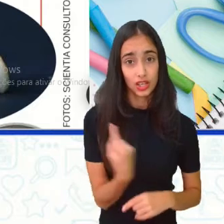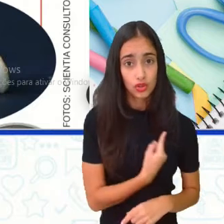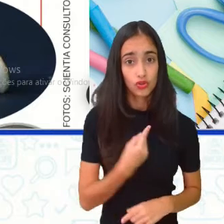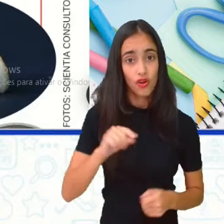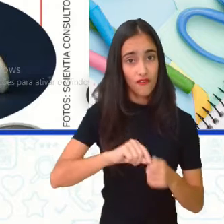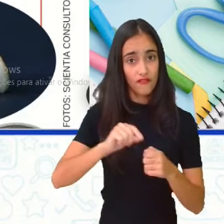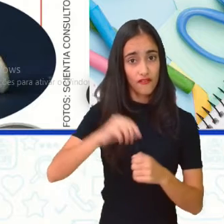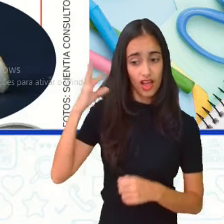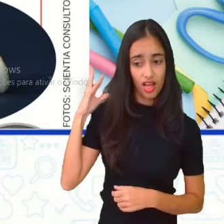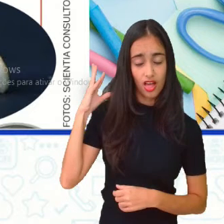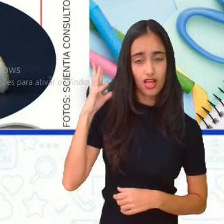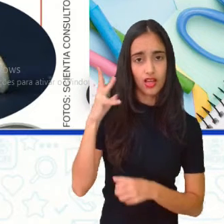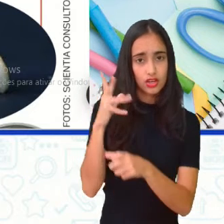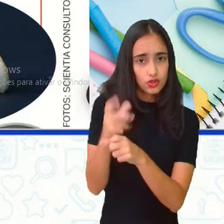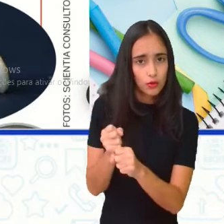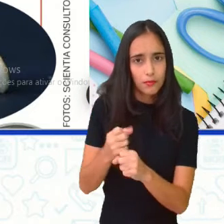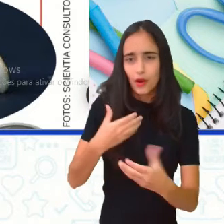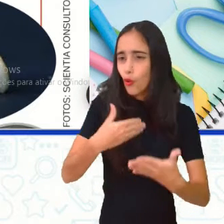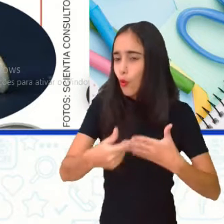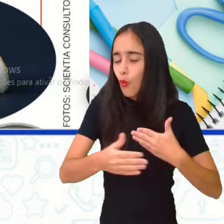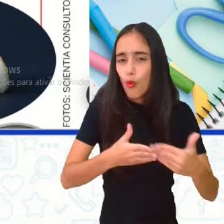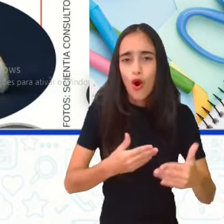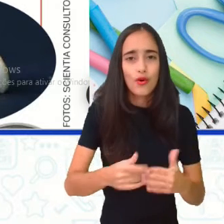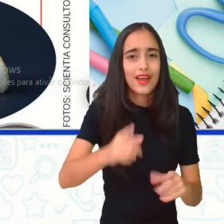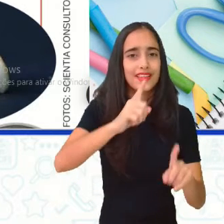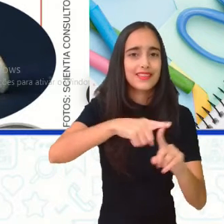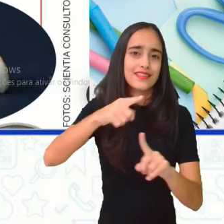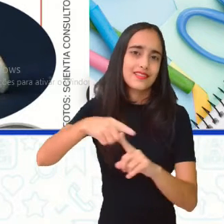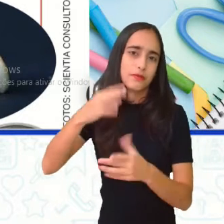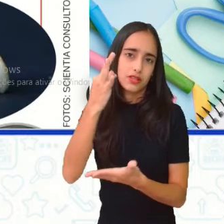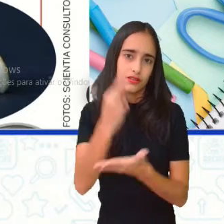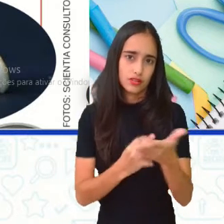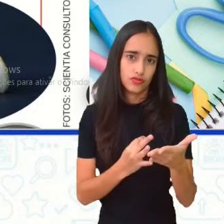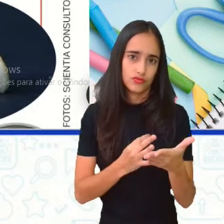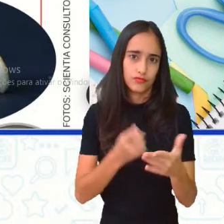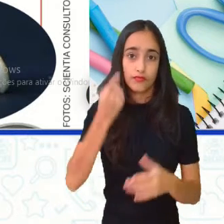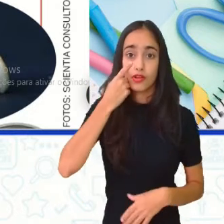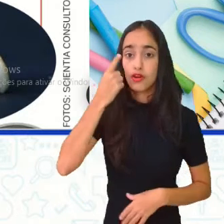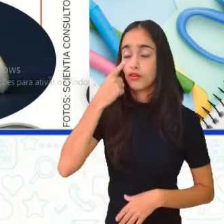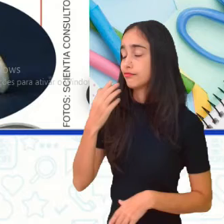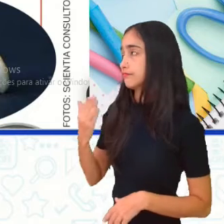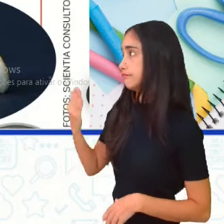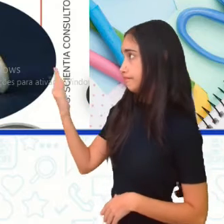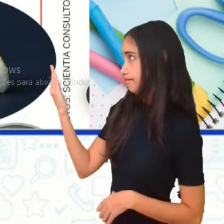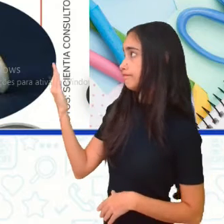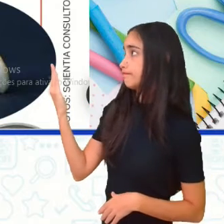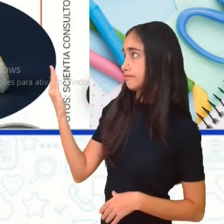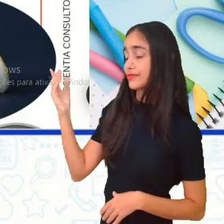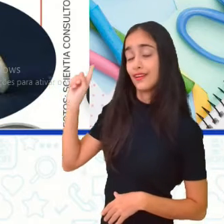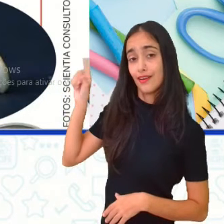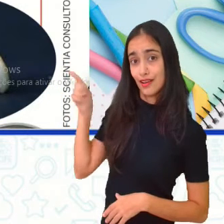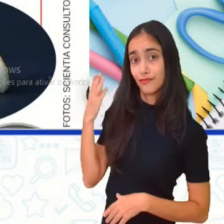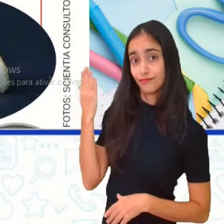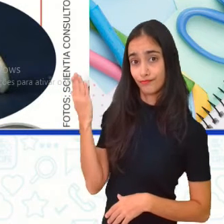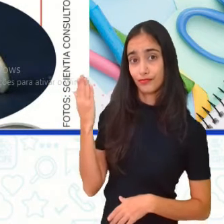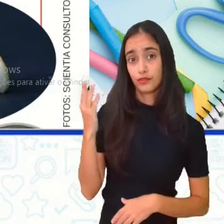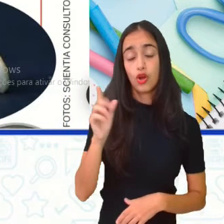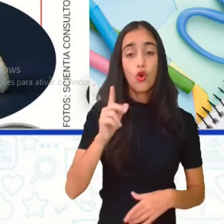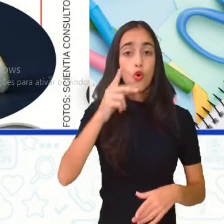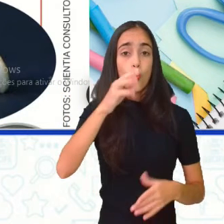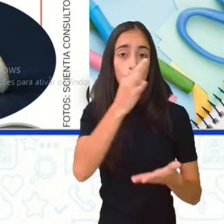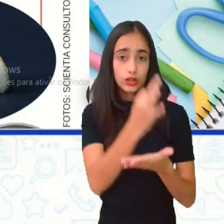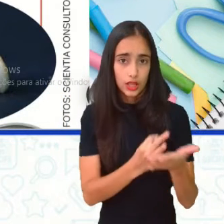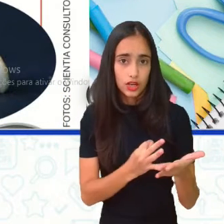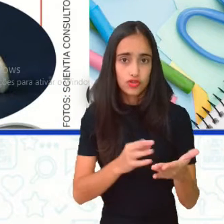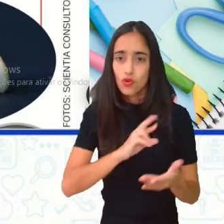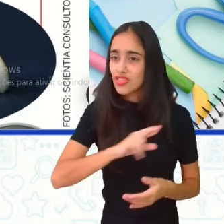É sobre qualquer tipo de texto, tá? Por exemplo, aqui a gente tem um texto não literário, publicado na